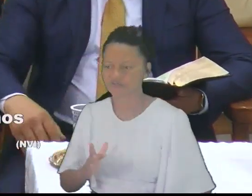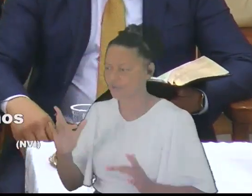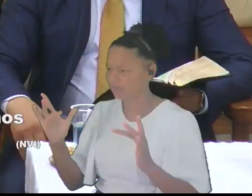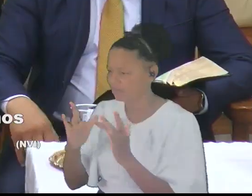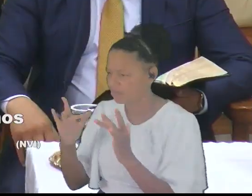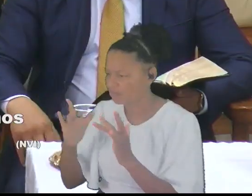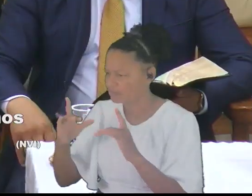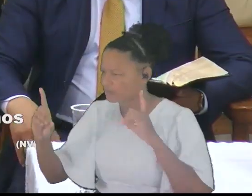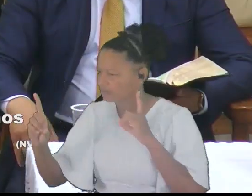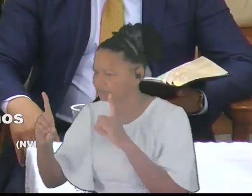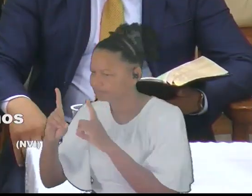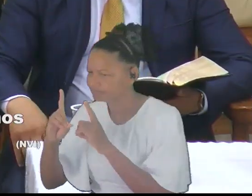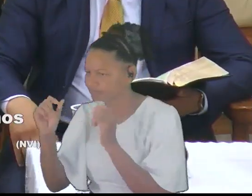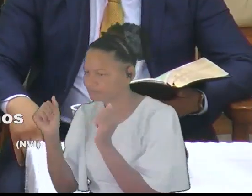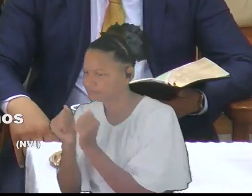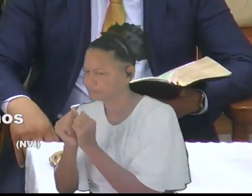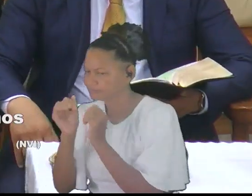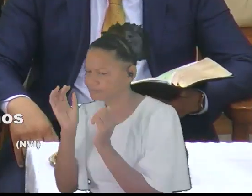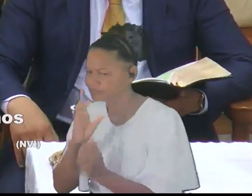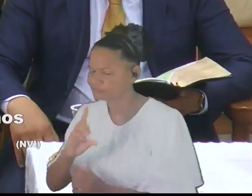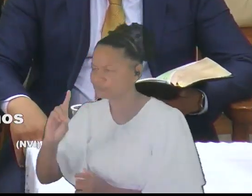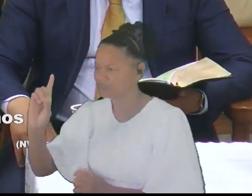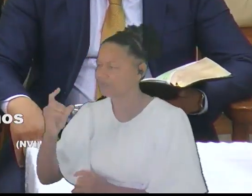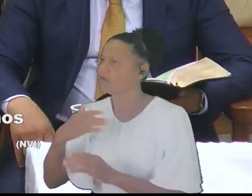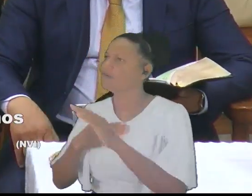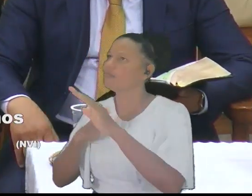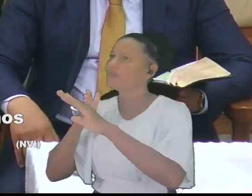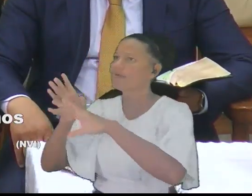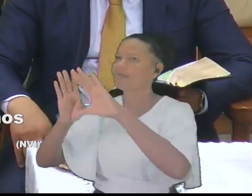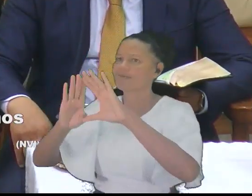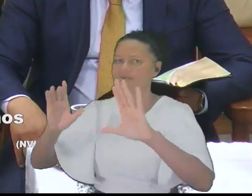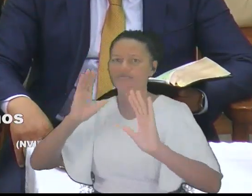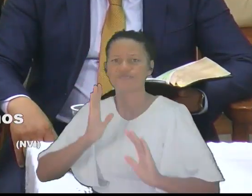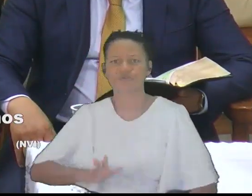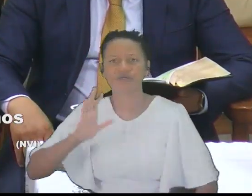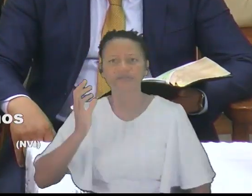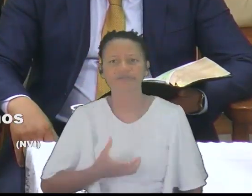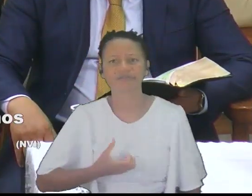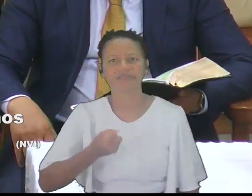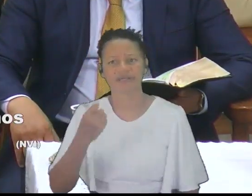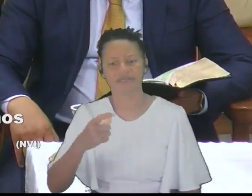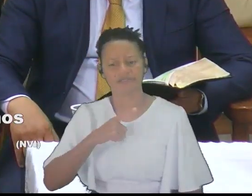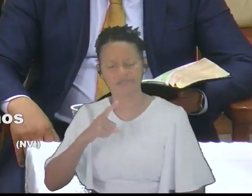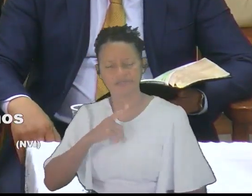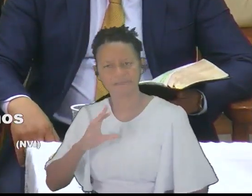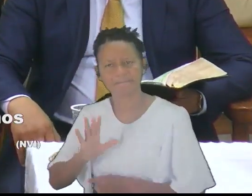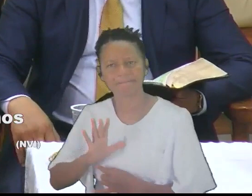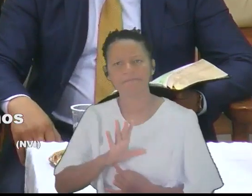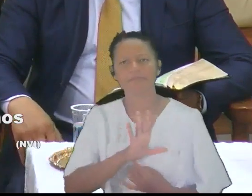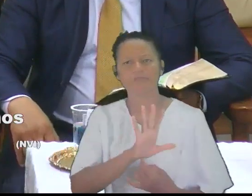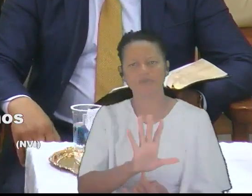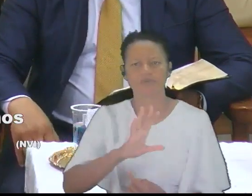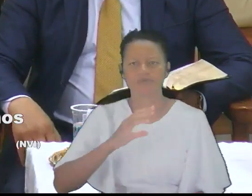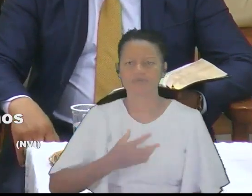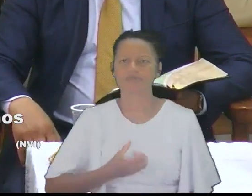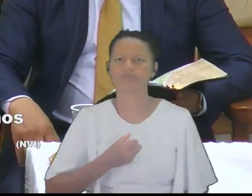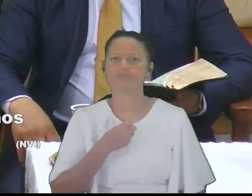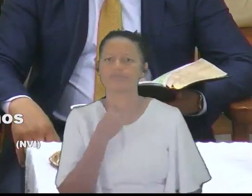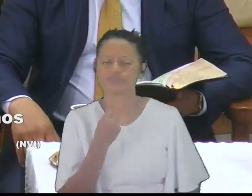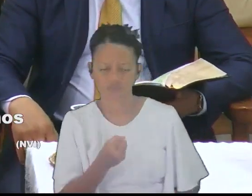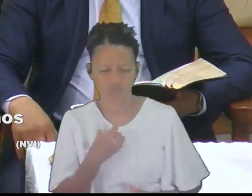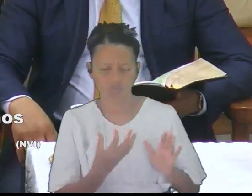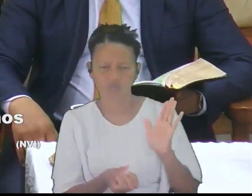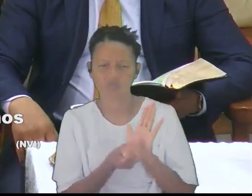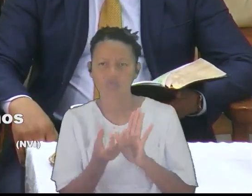se eu agora tenho acesso ao céu, se eu agora estou salvo, eu tenho que mostrar essa minha salvação com